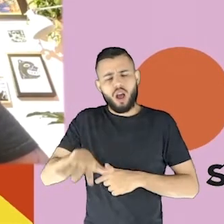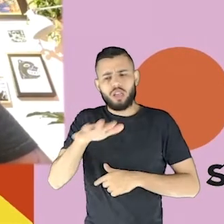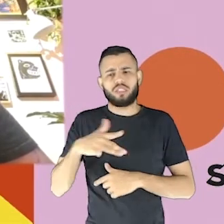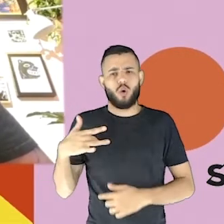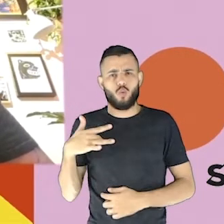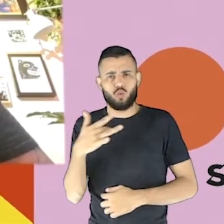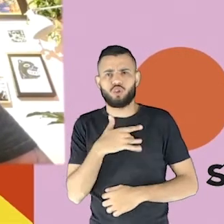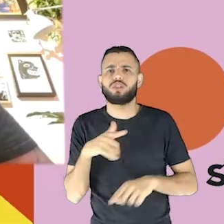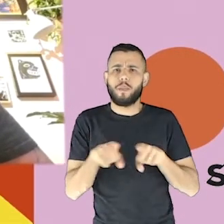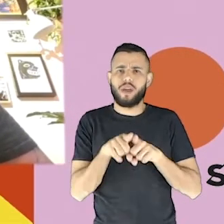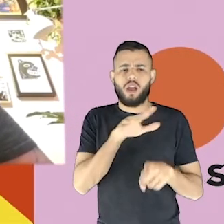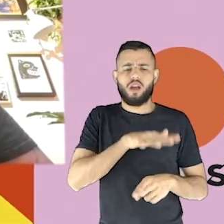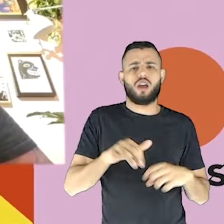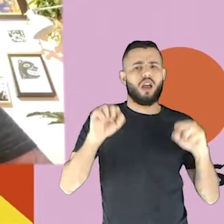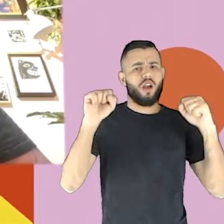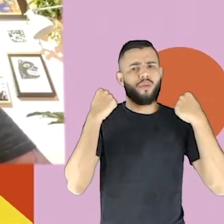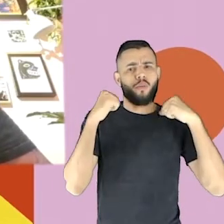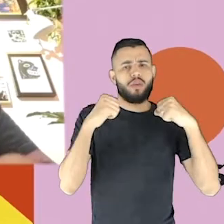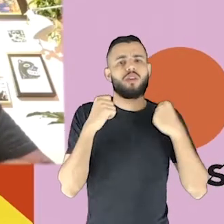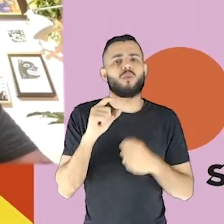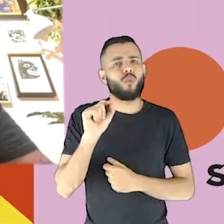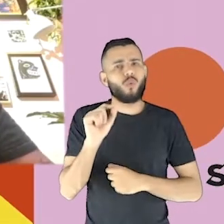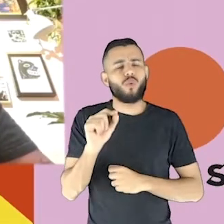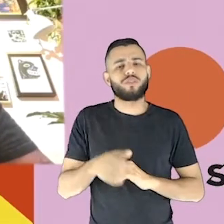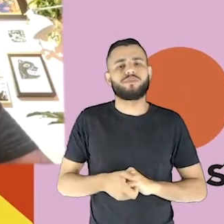e na área de academias, atividades físicas,